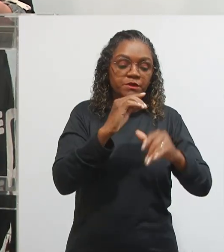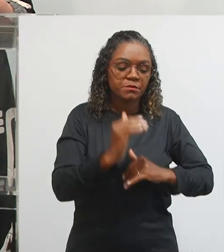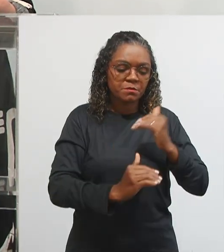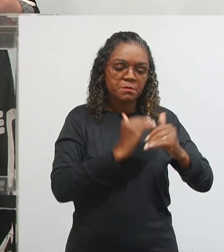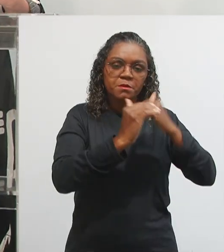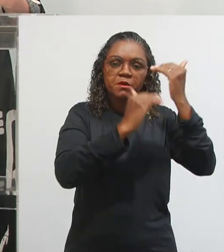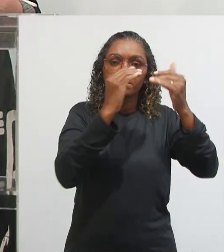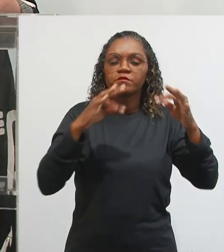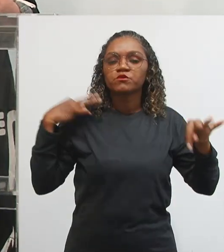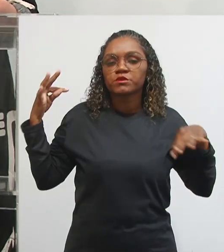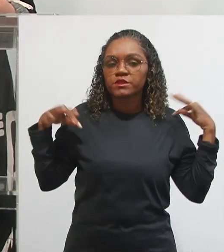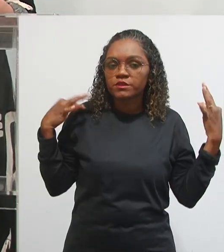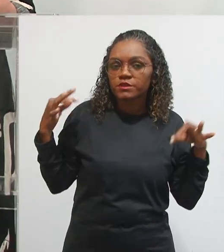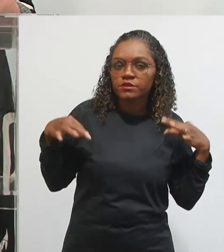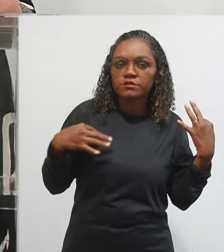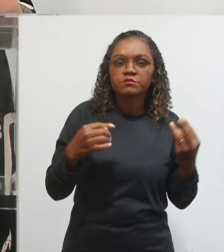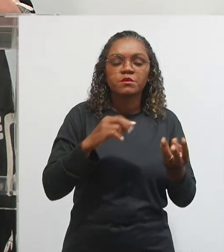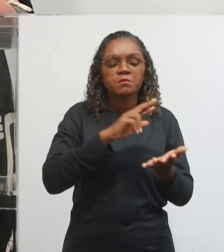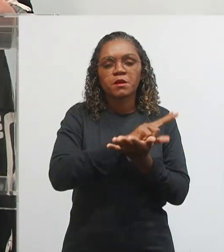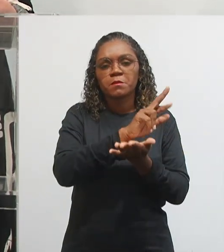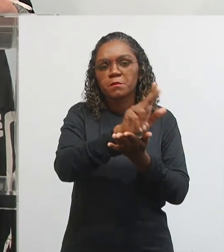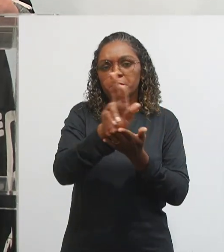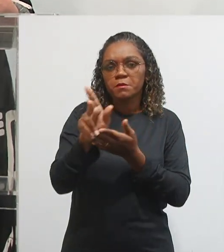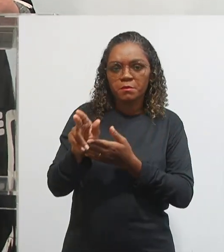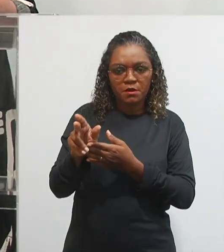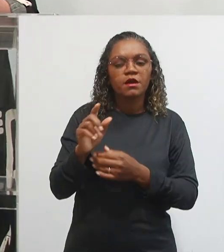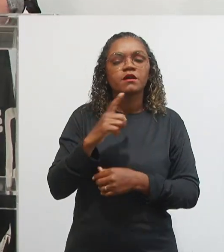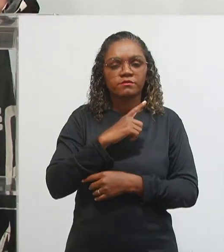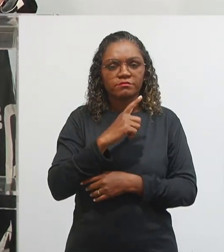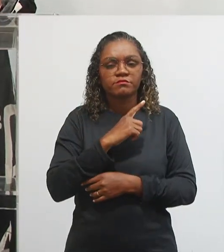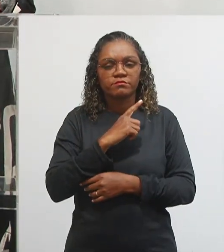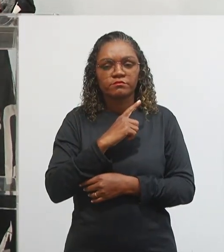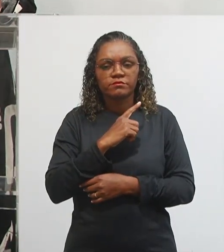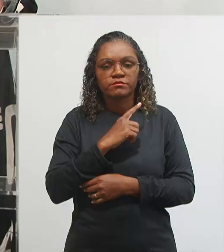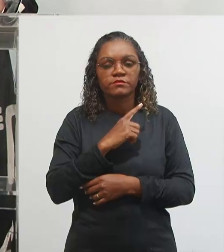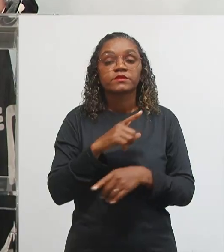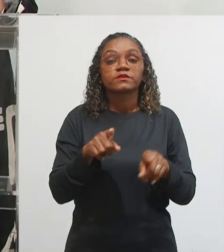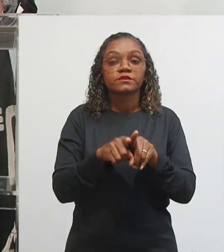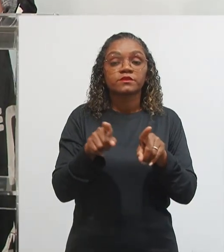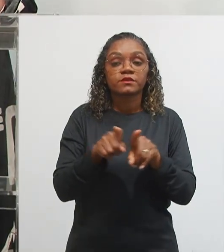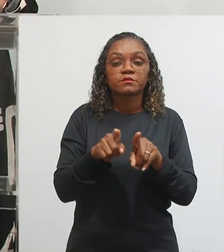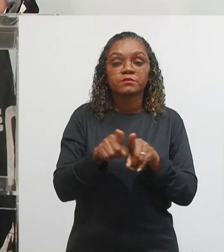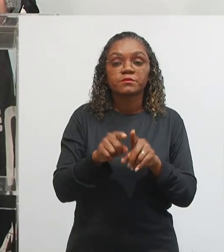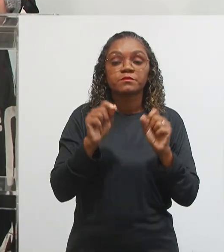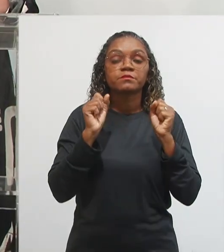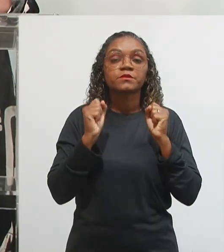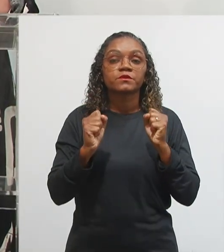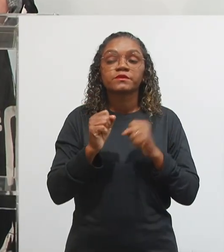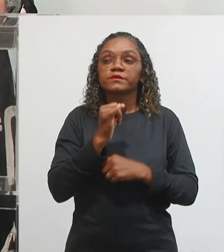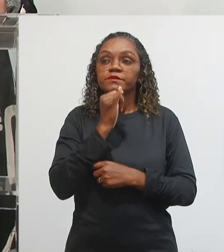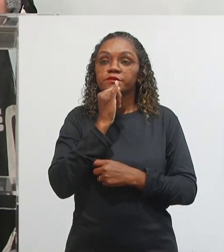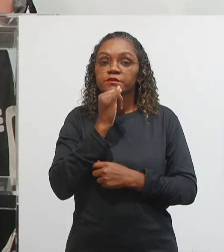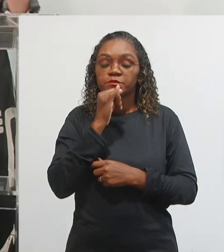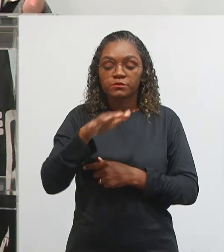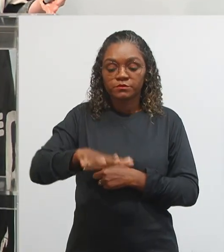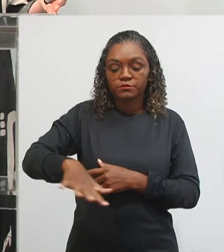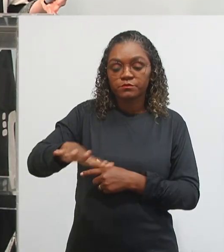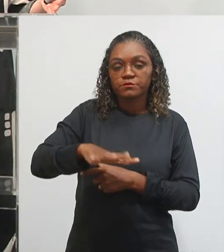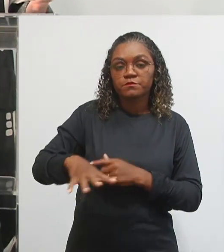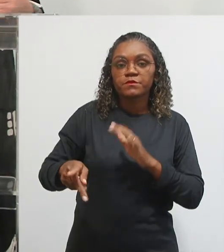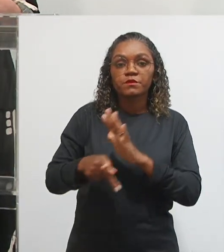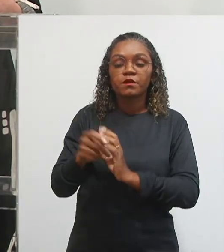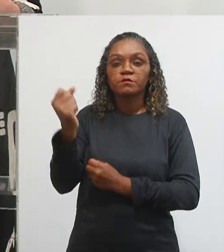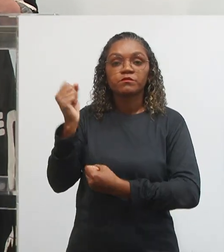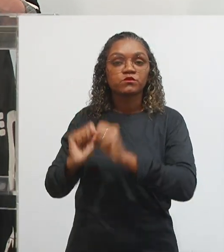de turismo e em termos de várias outras questões que podem ser trabalhadas. Pode ser trabalhado também uma região como uma região ótima para